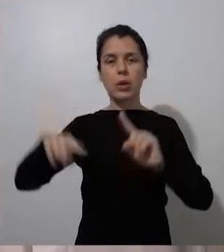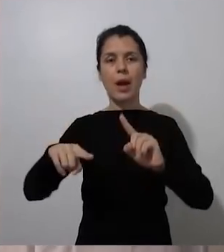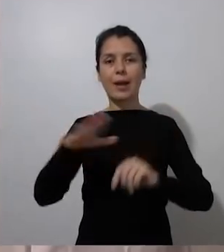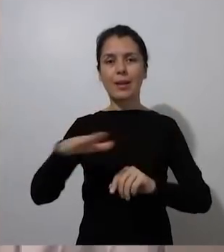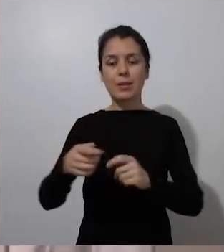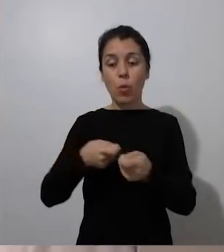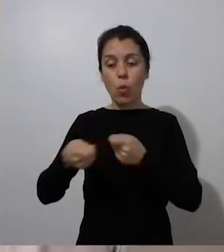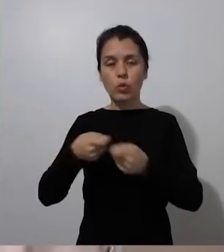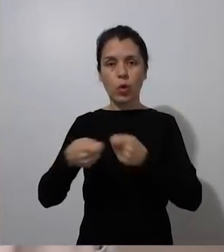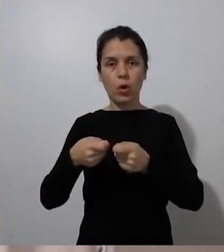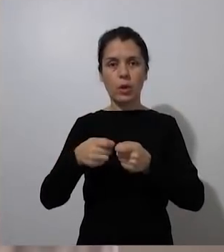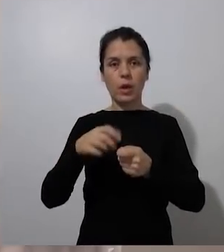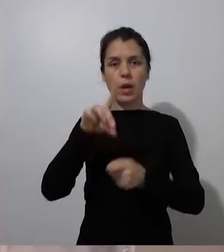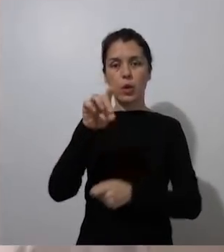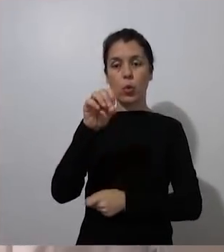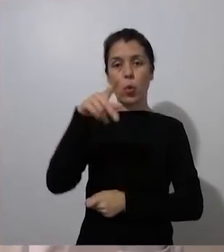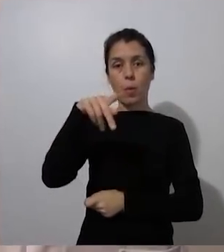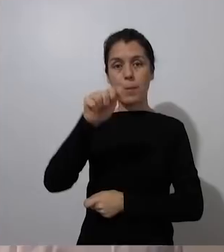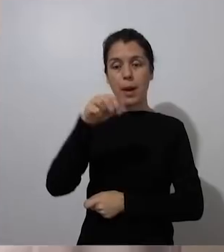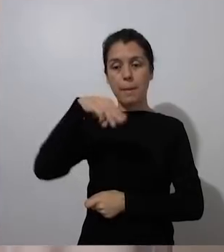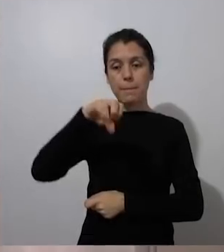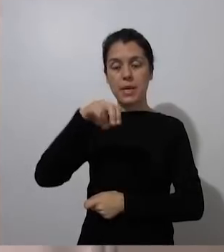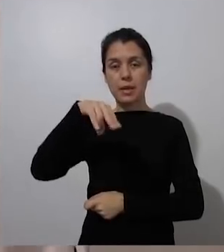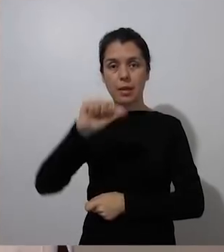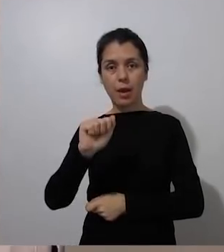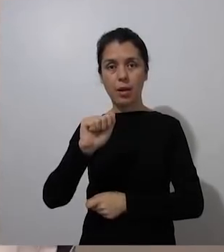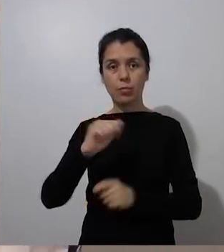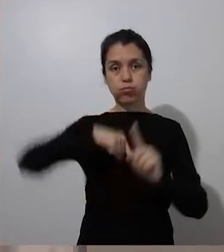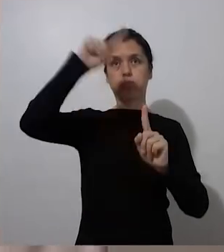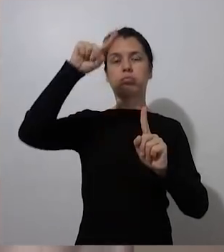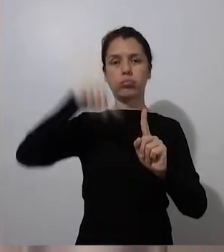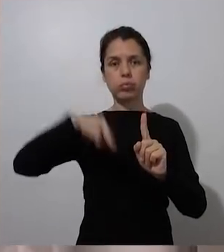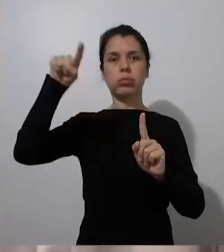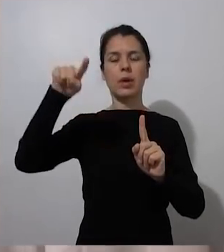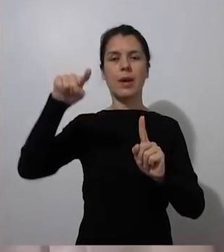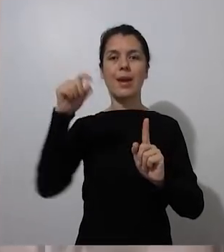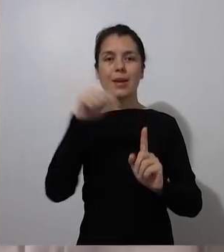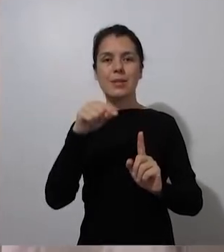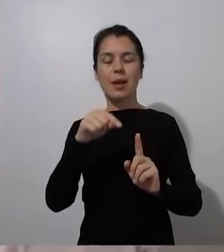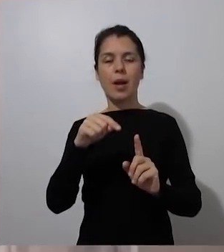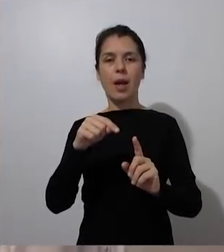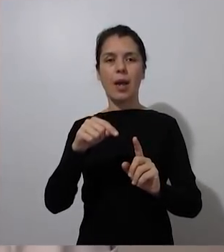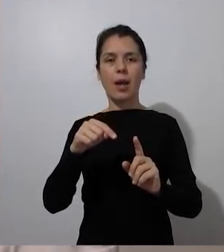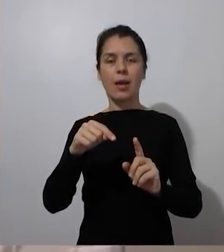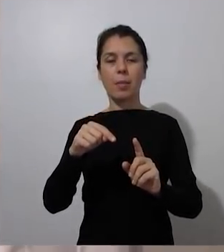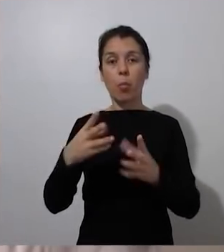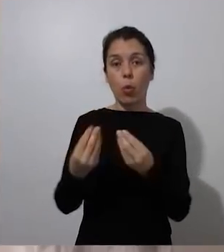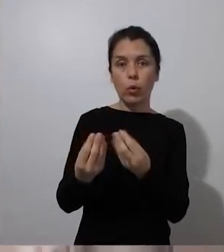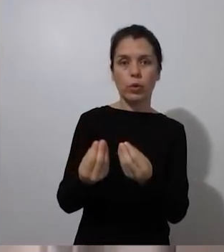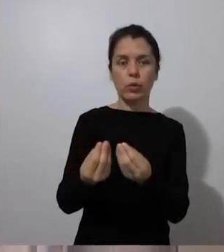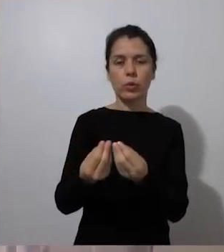não consegue controlar essa quantidade produzida de dopamina, e essa quantidade exagerada de